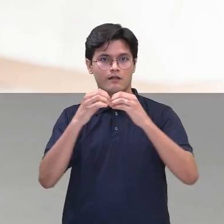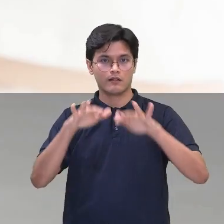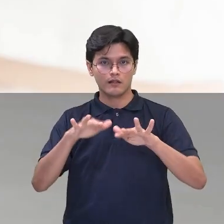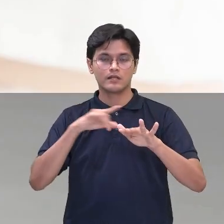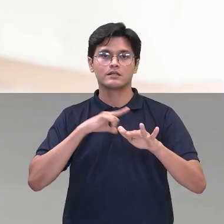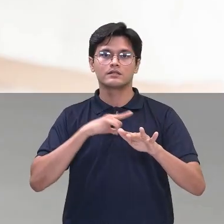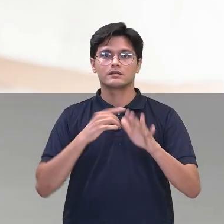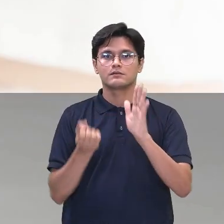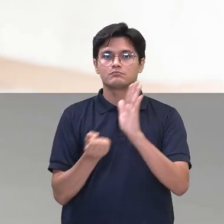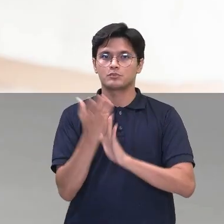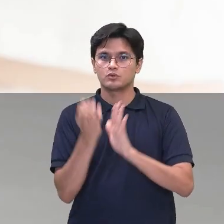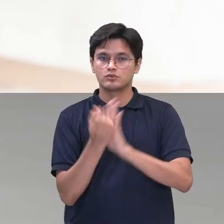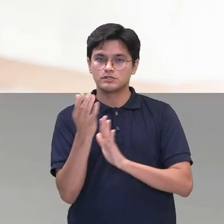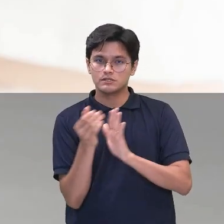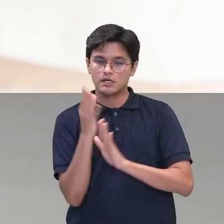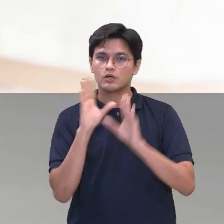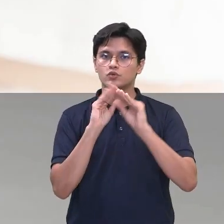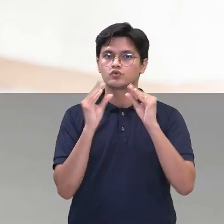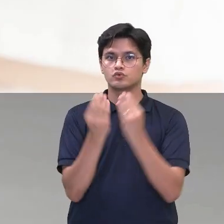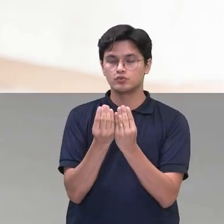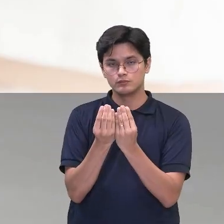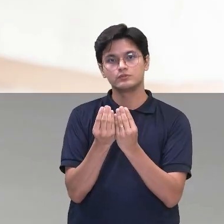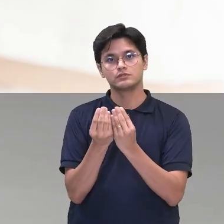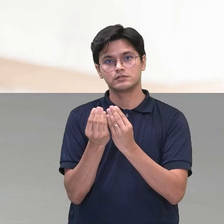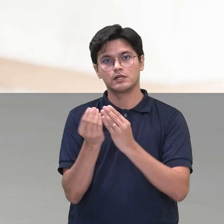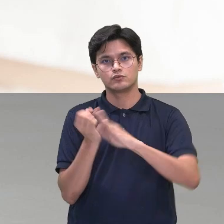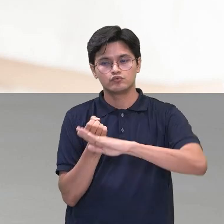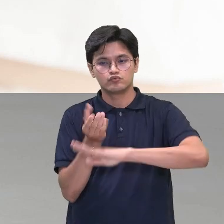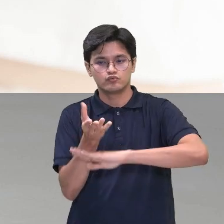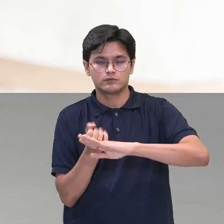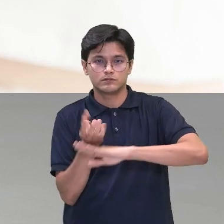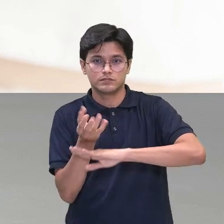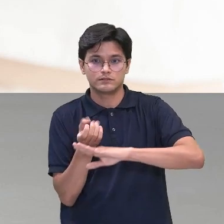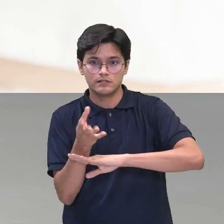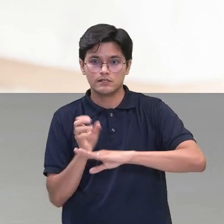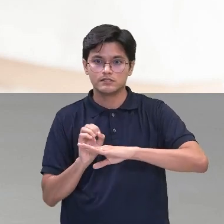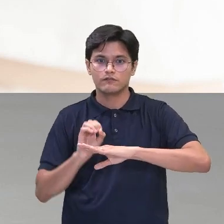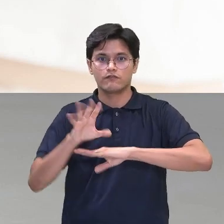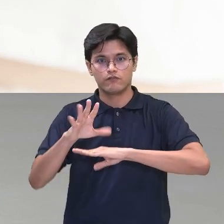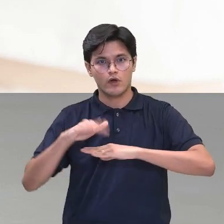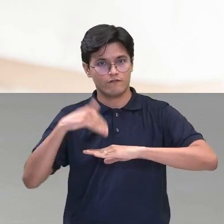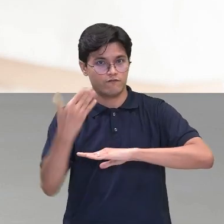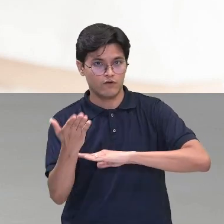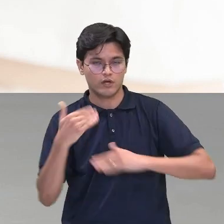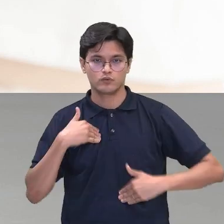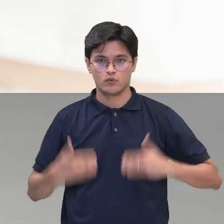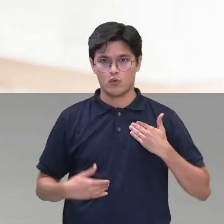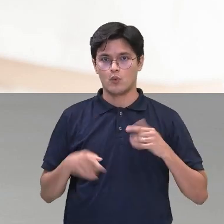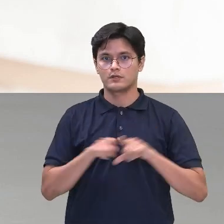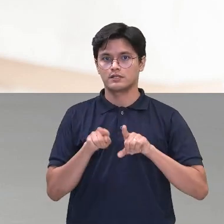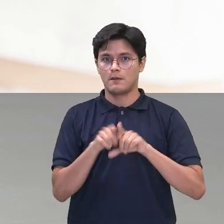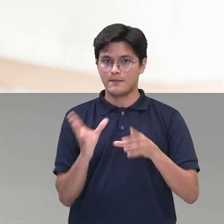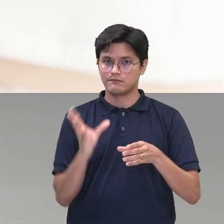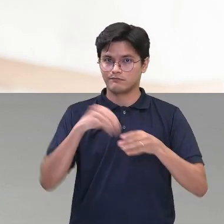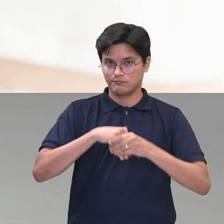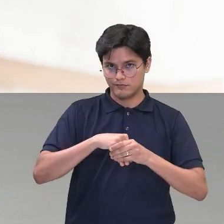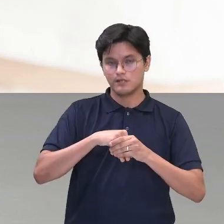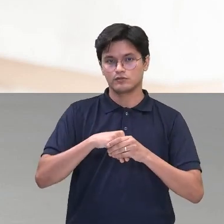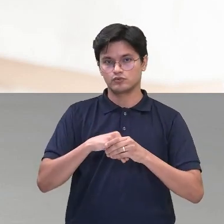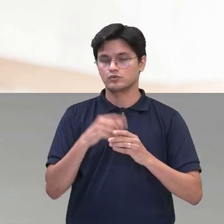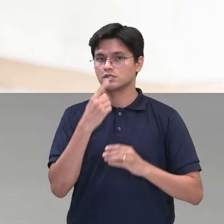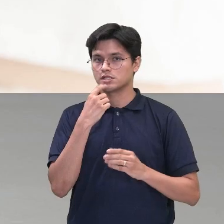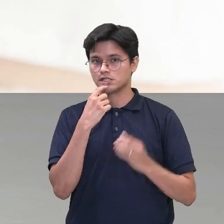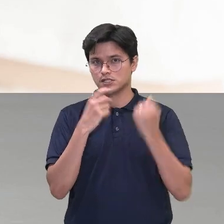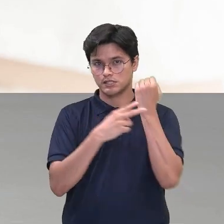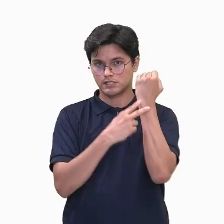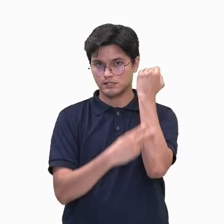ele vai atuar tanto secretando ali para fora, né, do corpo, quanto na corrente sanguínea, como a gente visualizou.